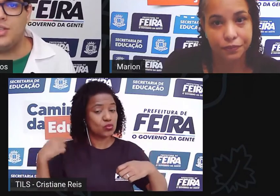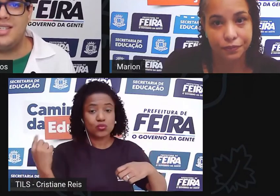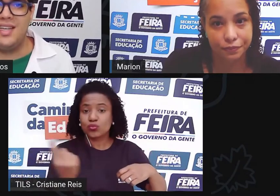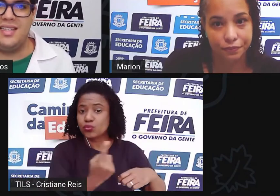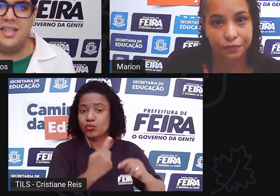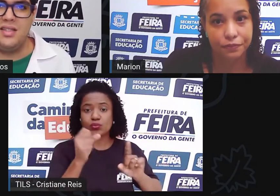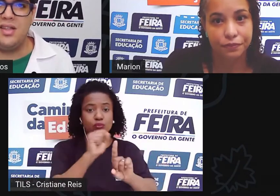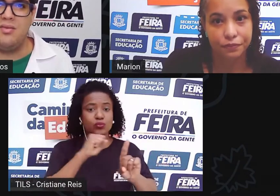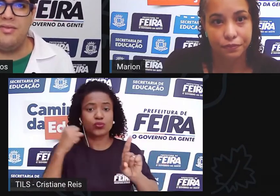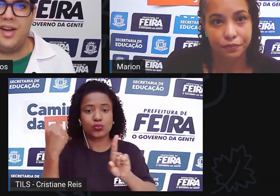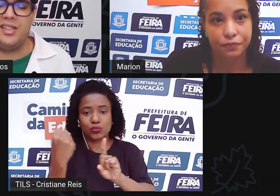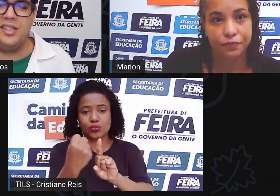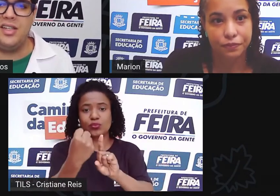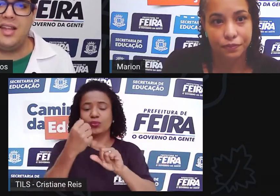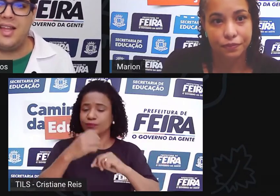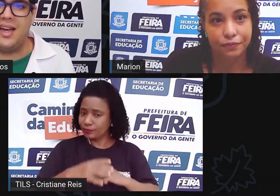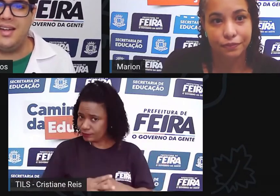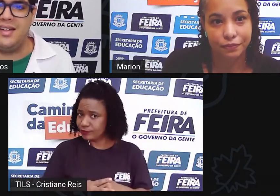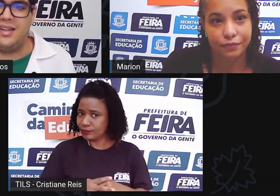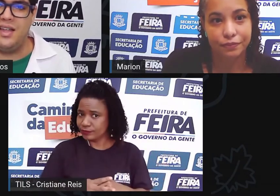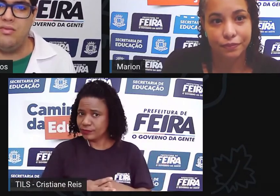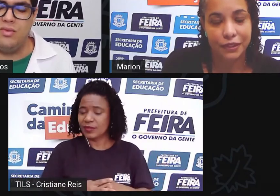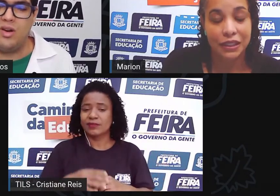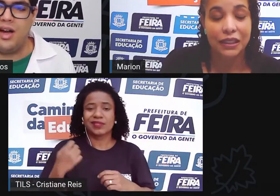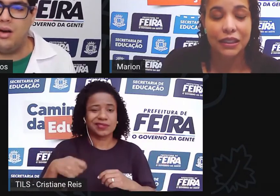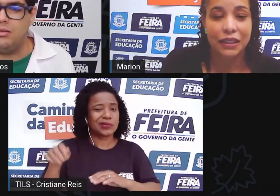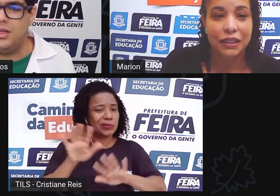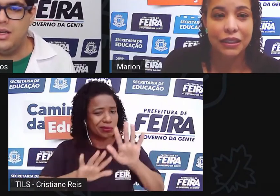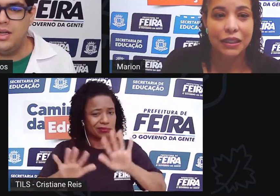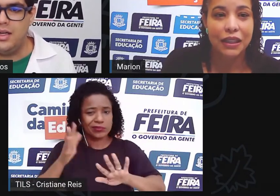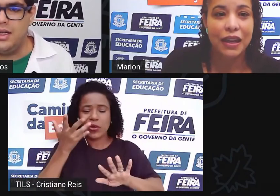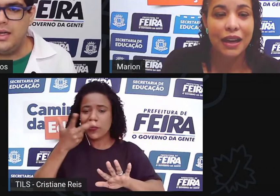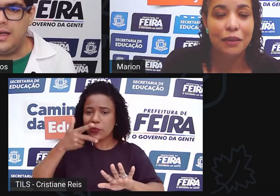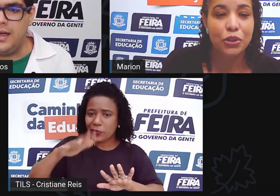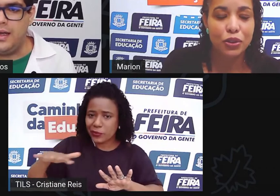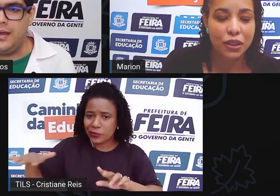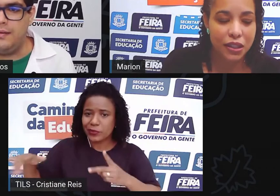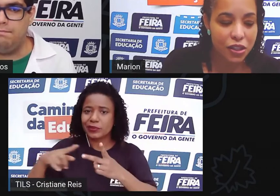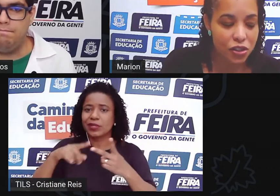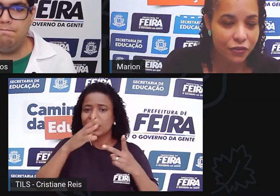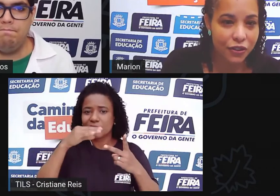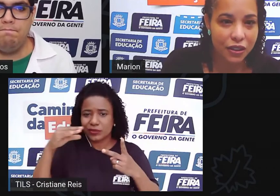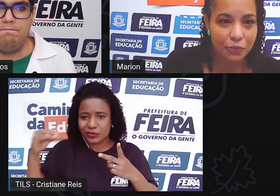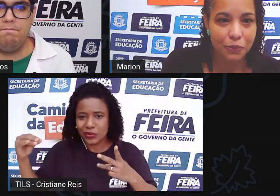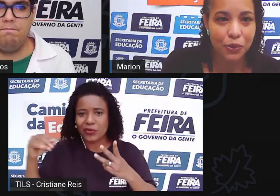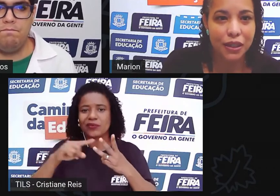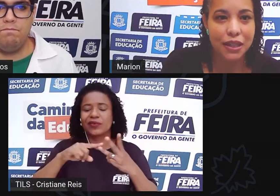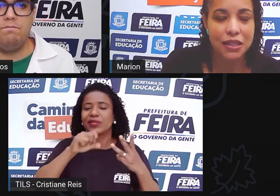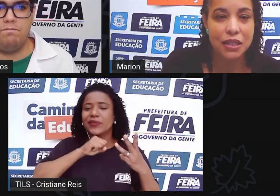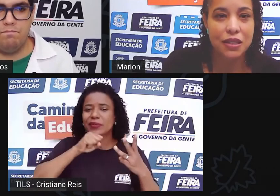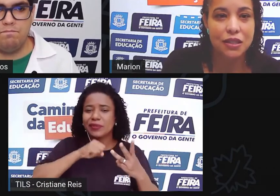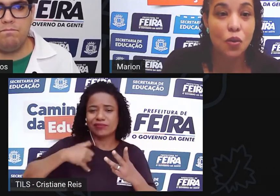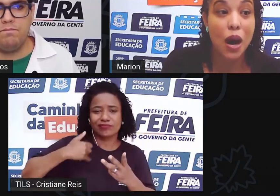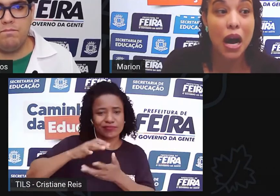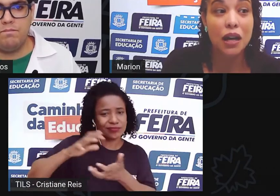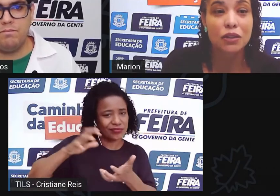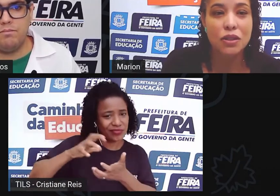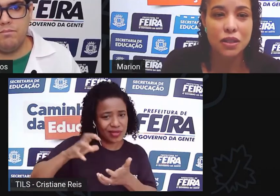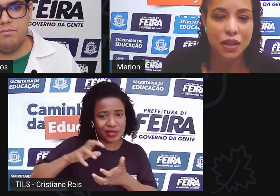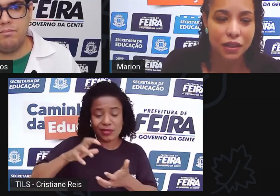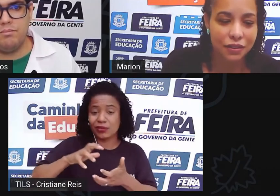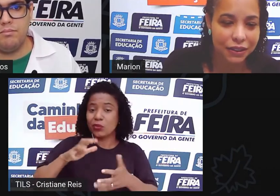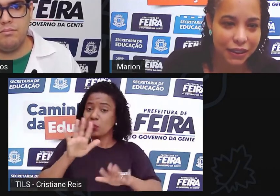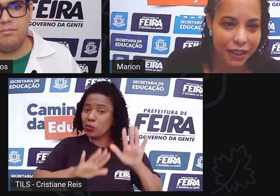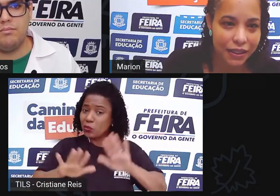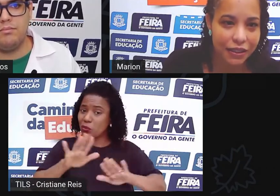não acontecesse isso em nenhuma faixa etária, né, em nenhum local. É muito triste, Felipe, porque assim, são anos